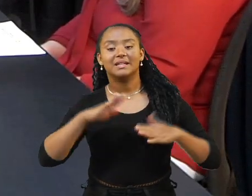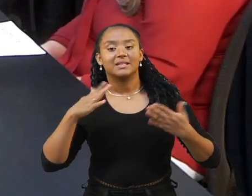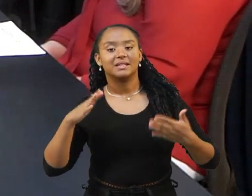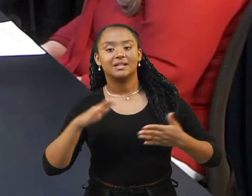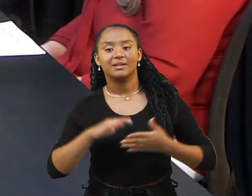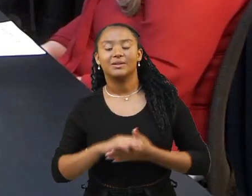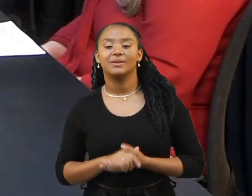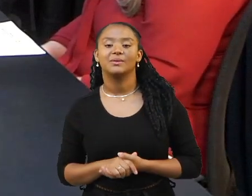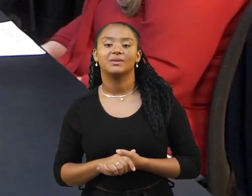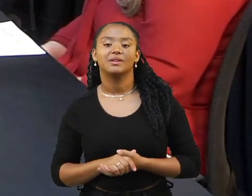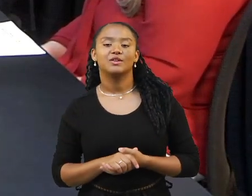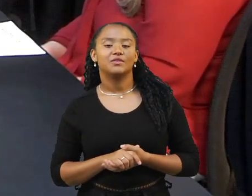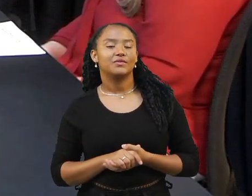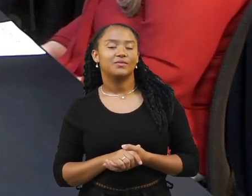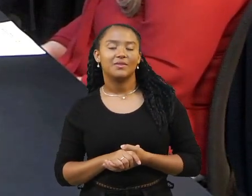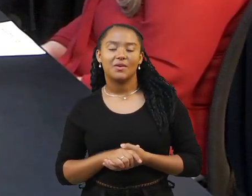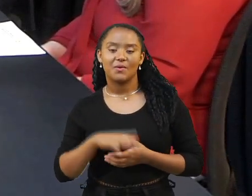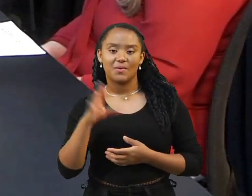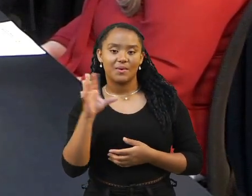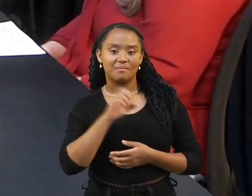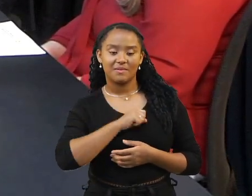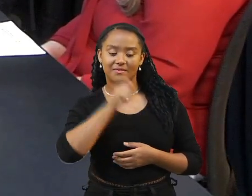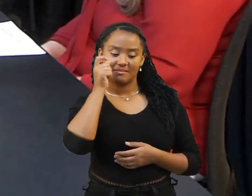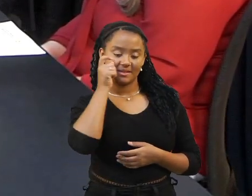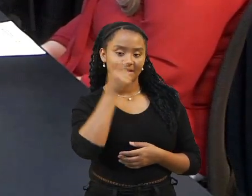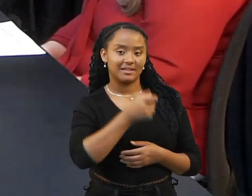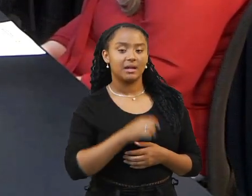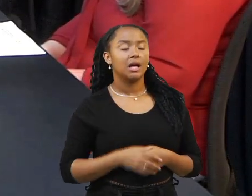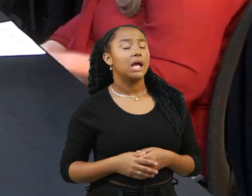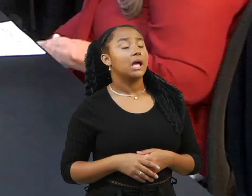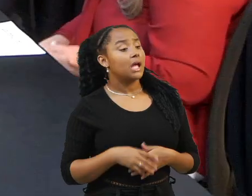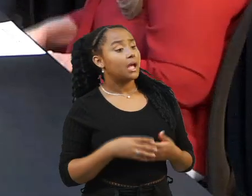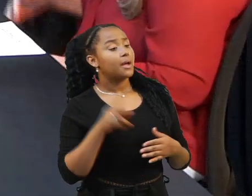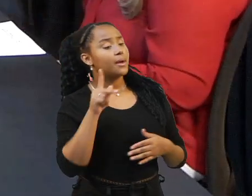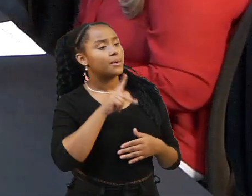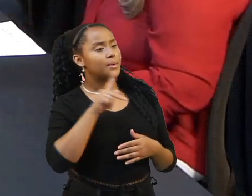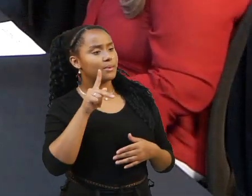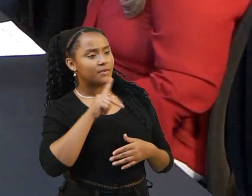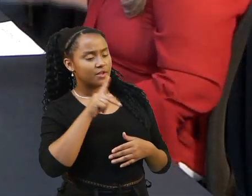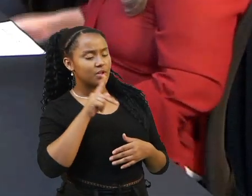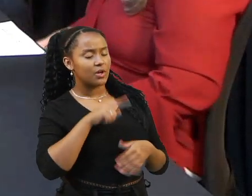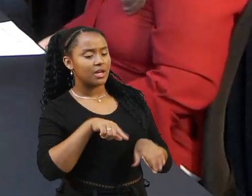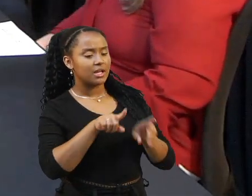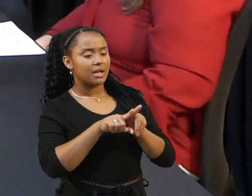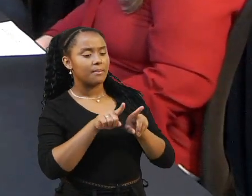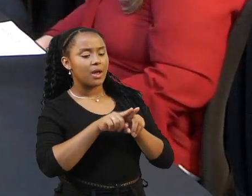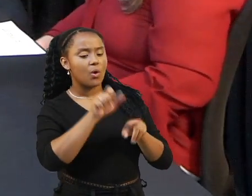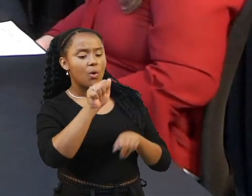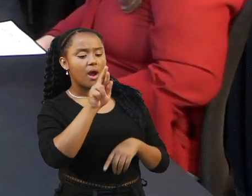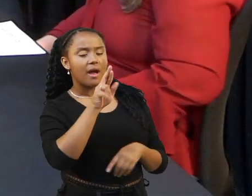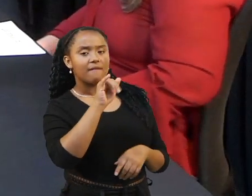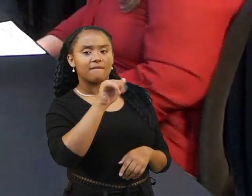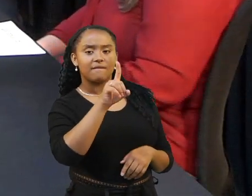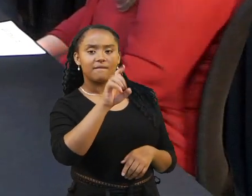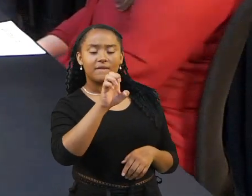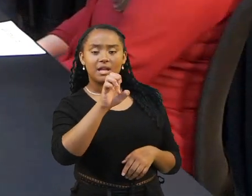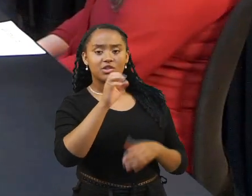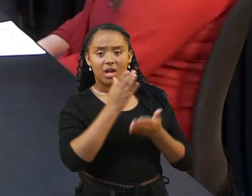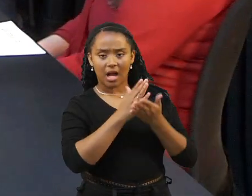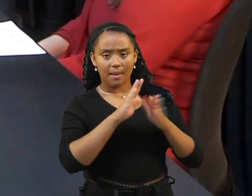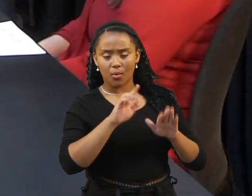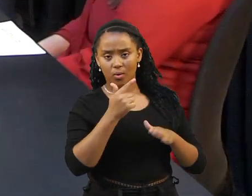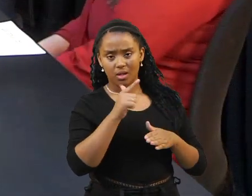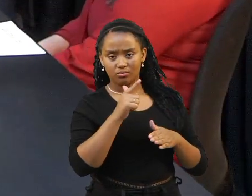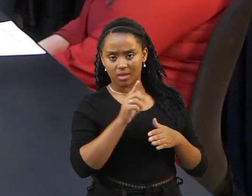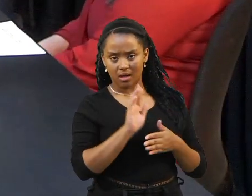foi assim, um casamento muito interessante. Professora, por falar nisso, né, o AFRID, ele